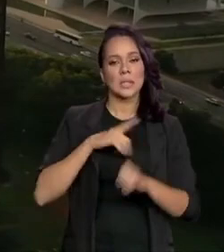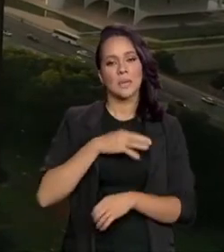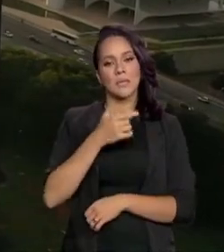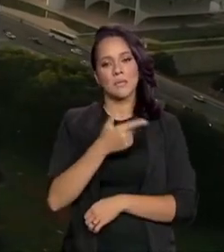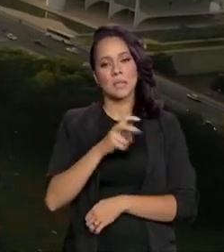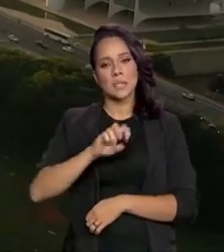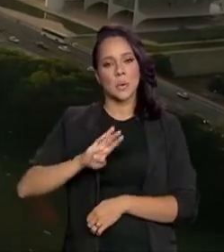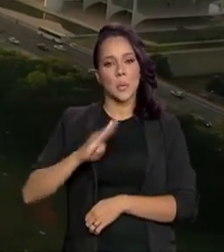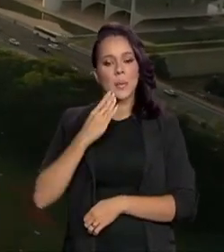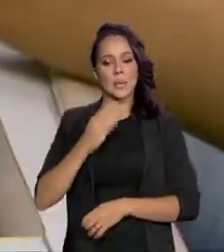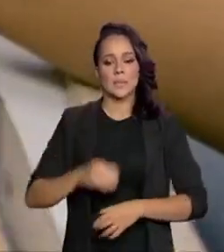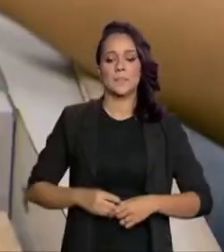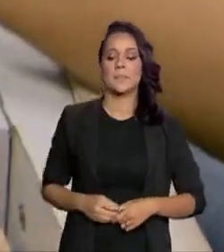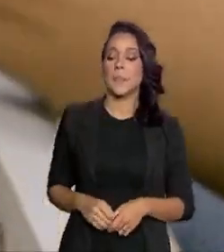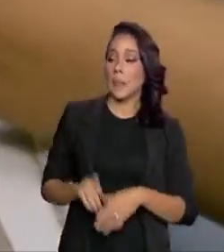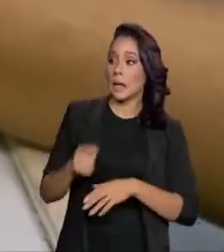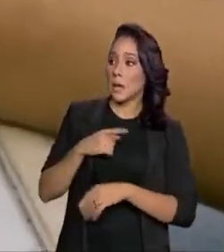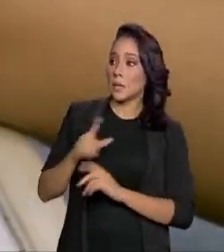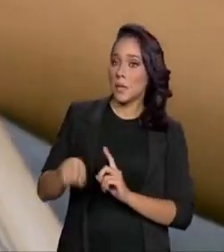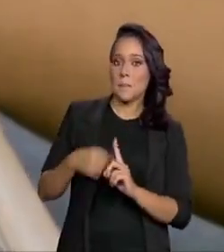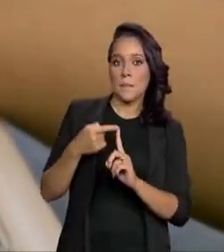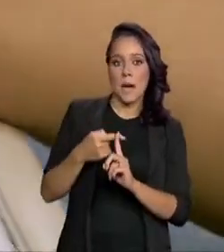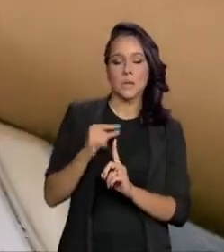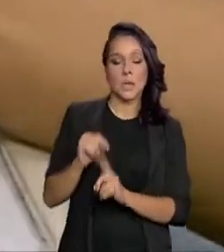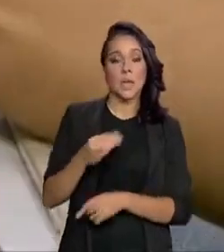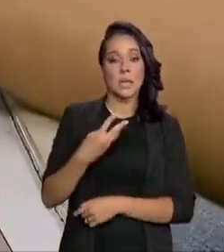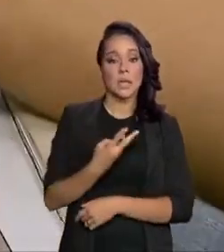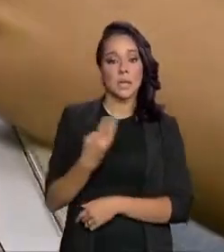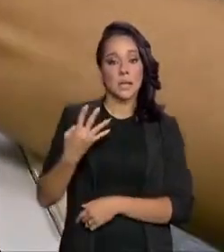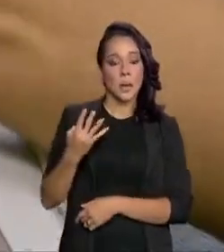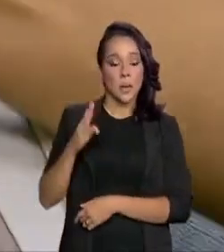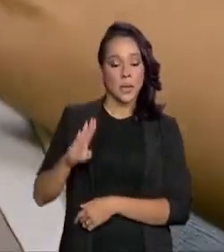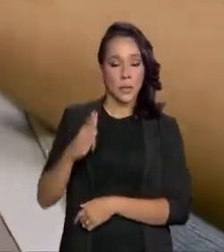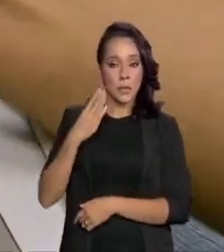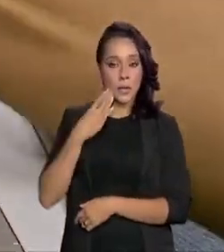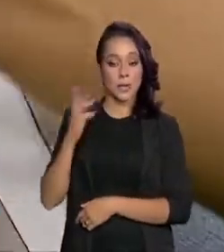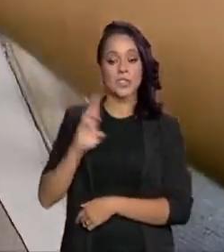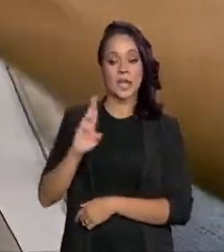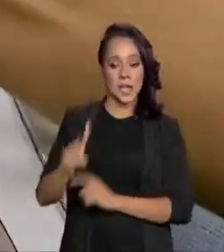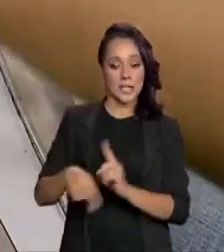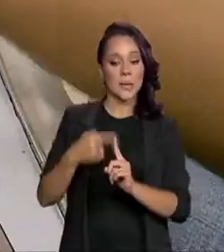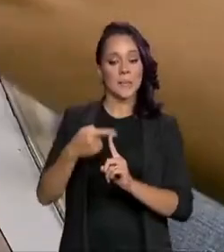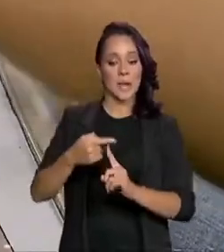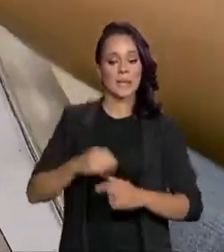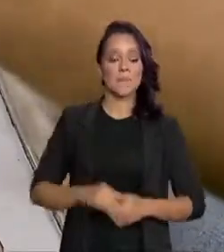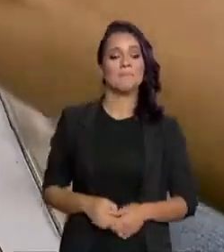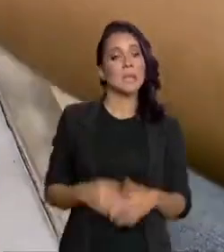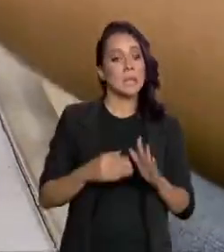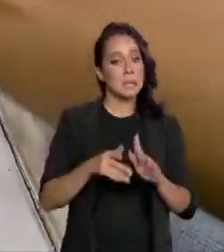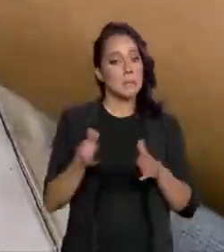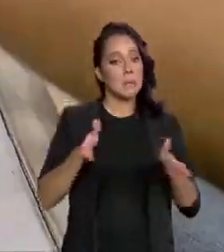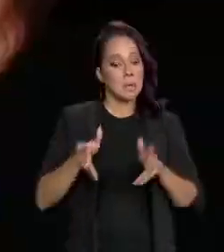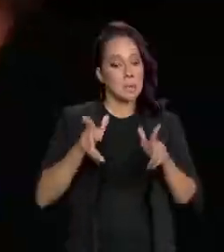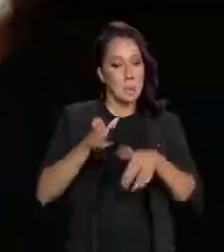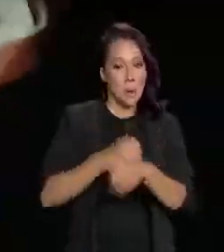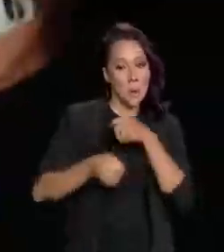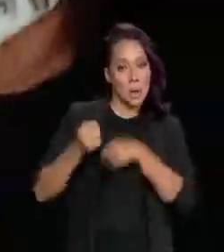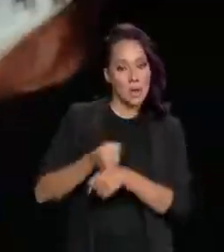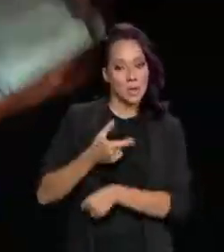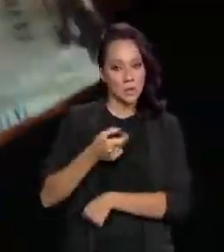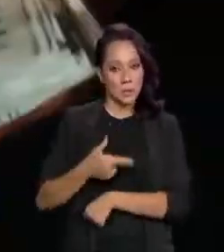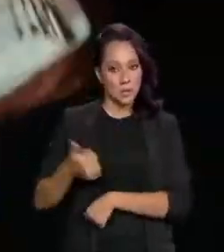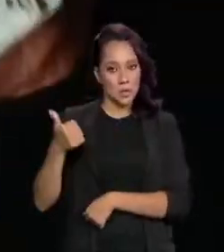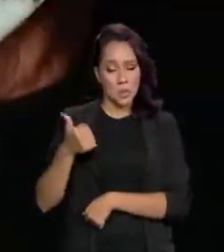janeiro a setembro um superávit primário de quase 34 bilhões de reais, enquanto que no mesmo período de